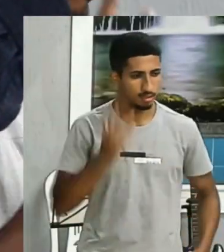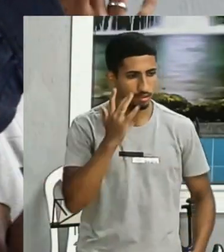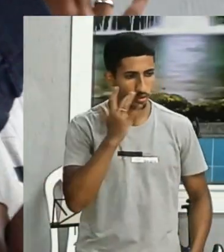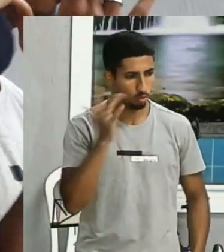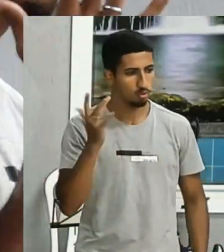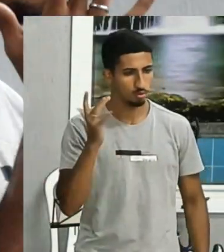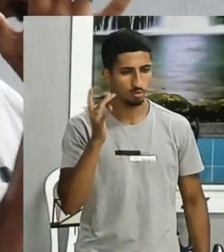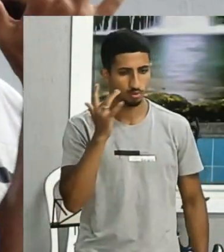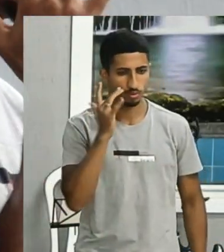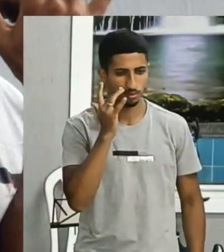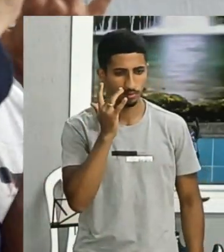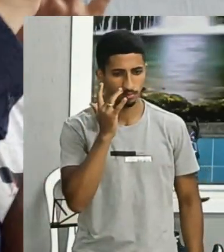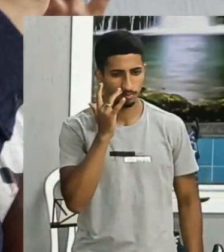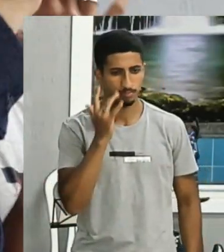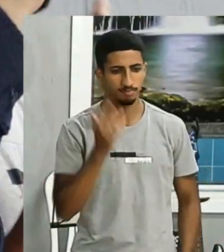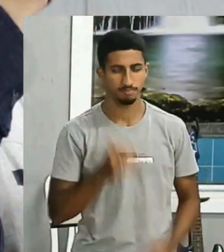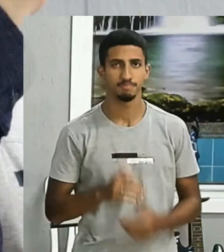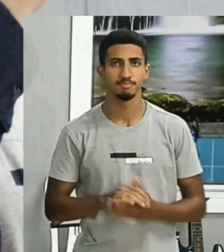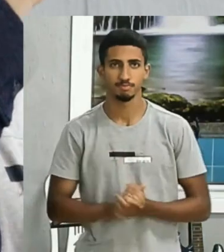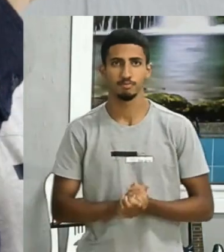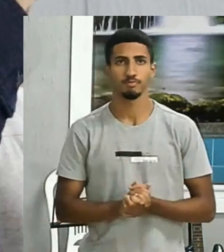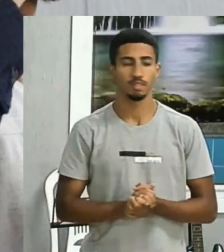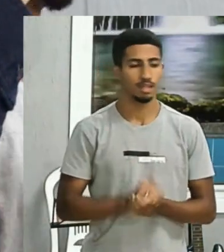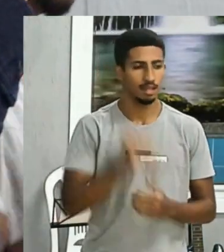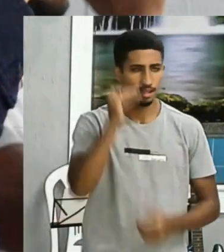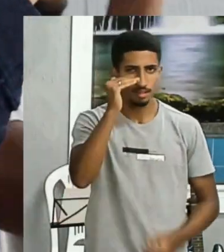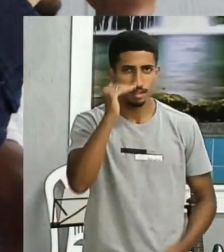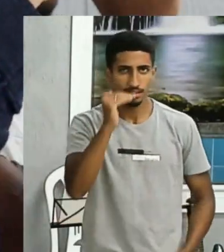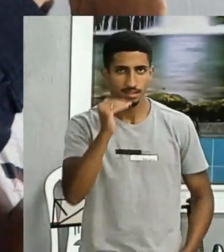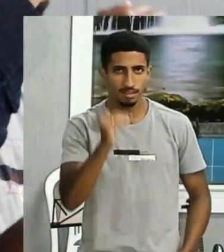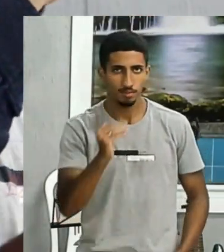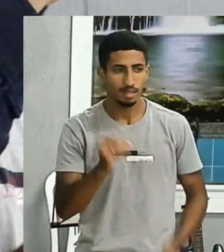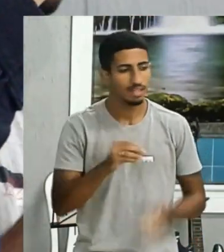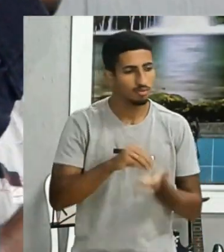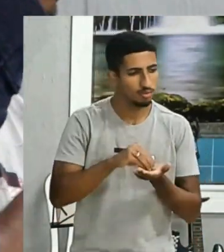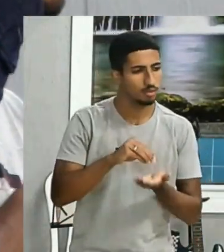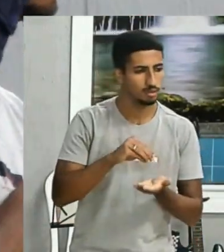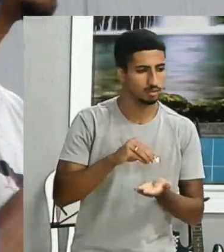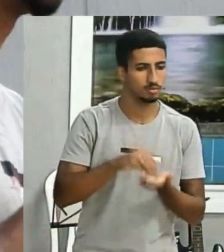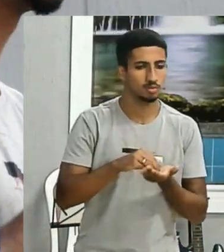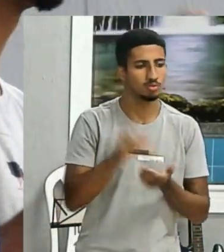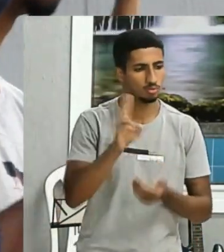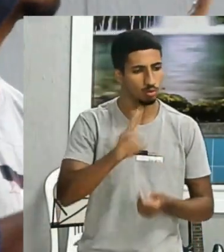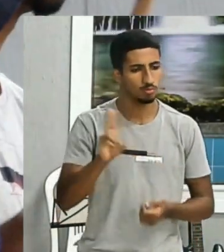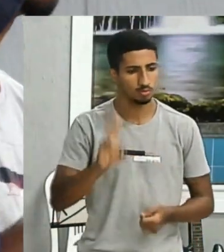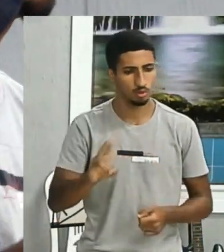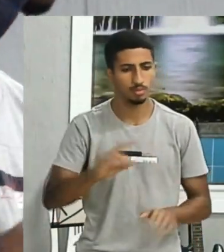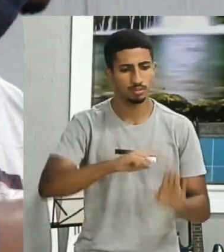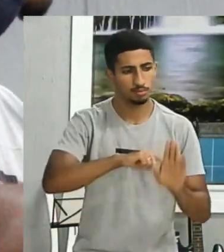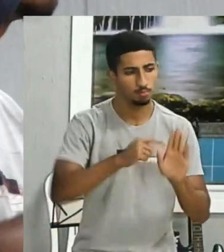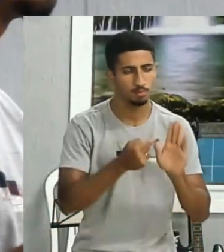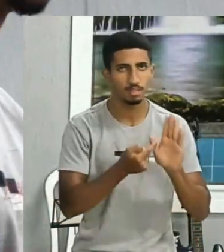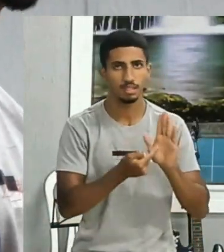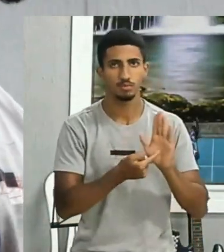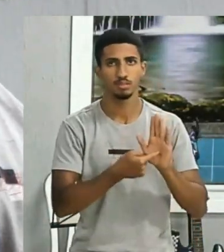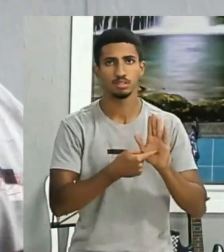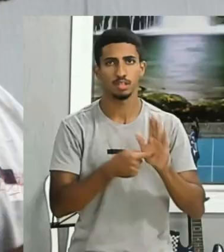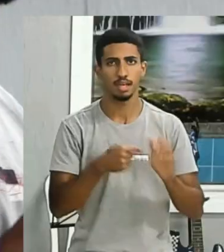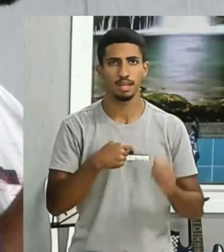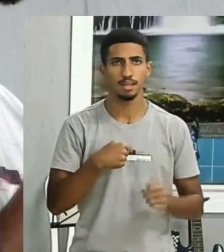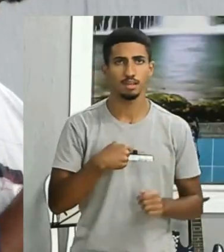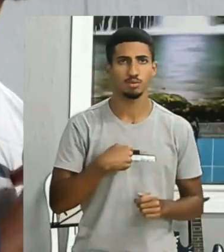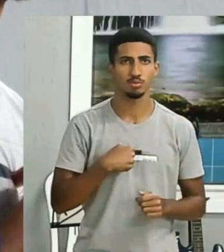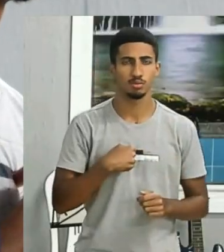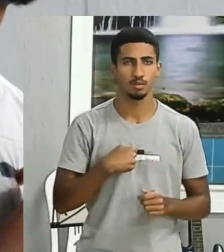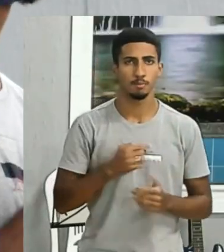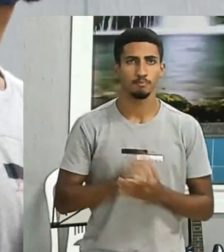Nessa tabela aí apresentado, ficou faltando algumas coisinhas aí. Eu acho que na hora de formatar,